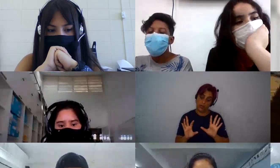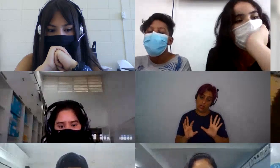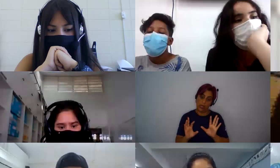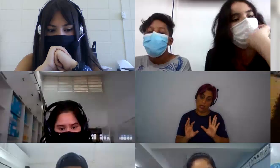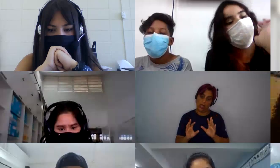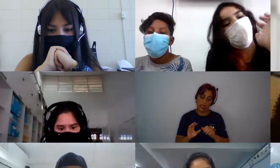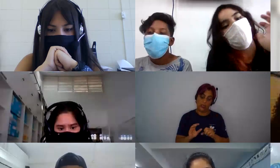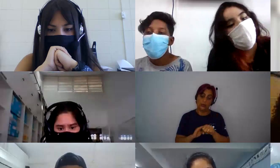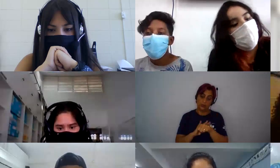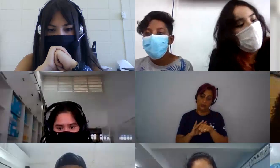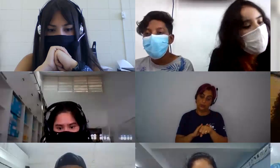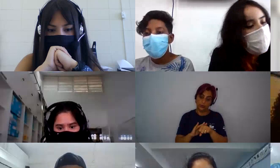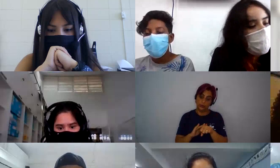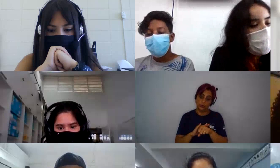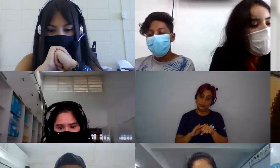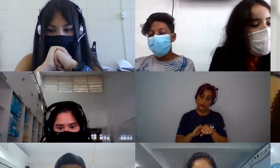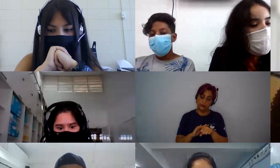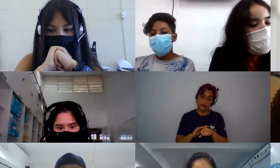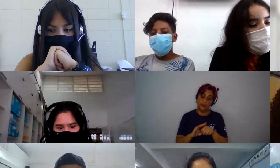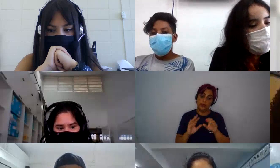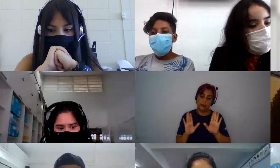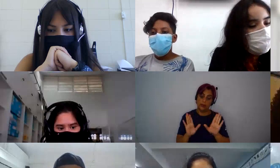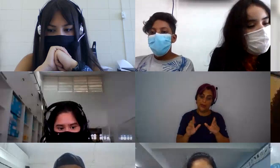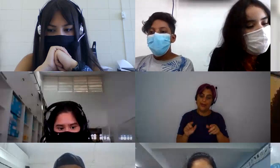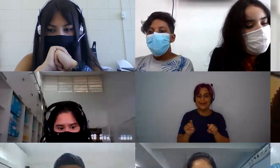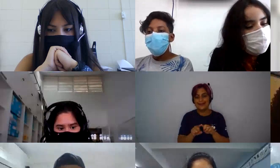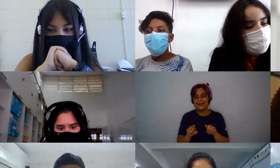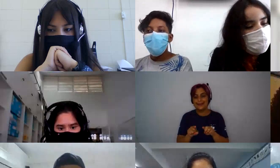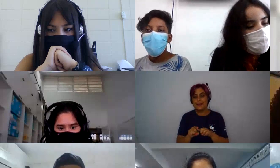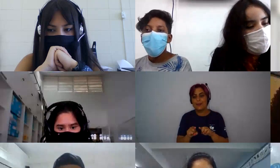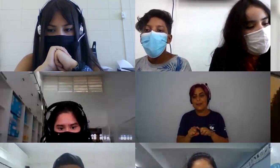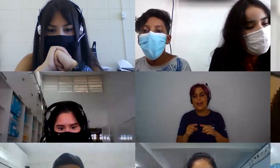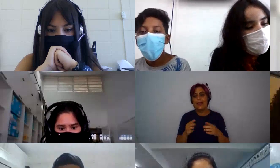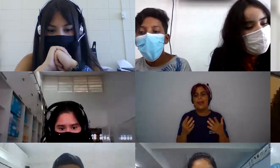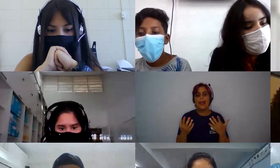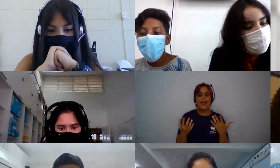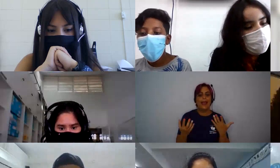mas oportunidade de falar, mas também é um pouco, né,